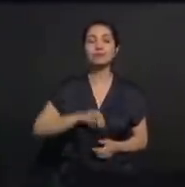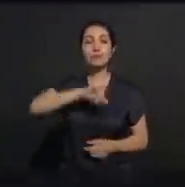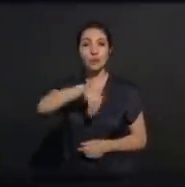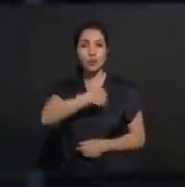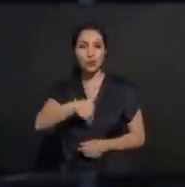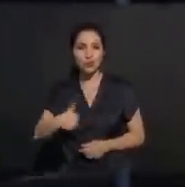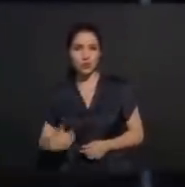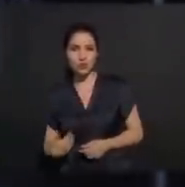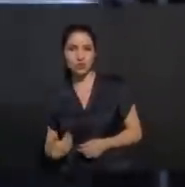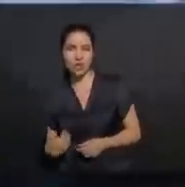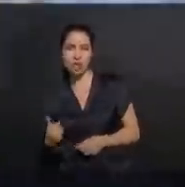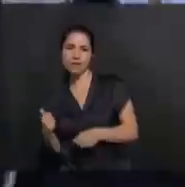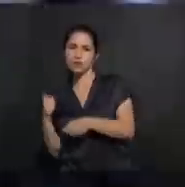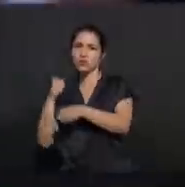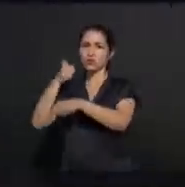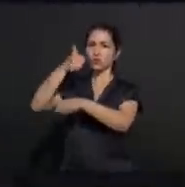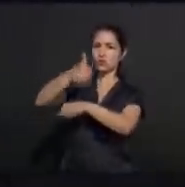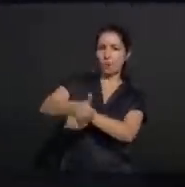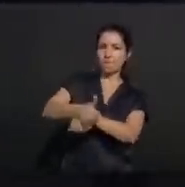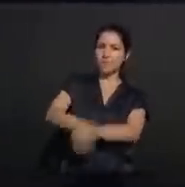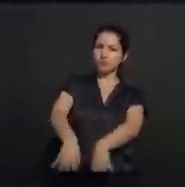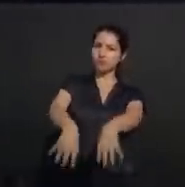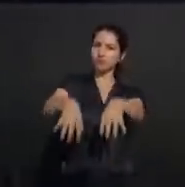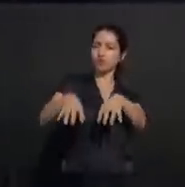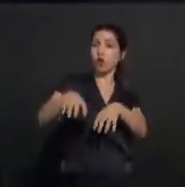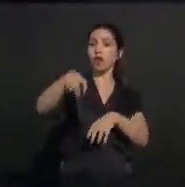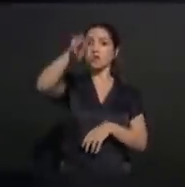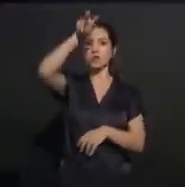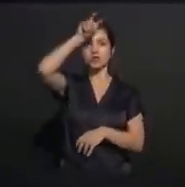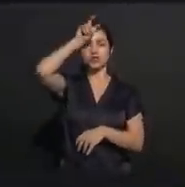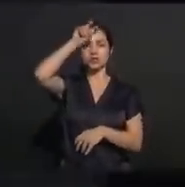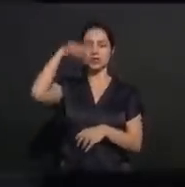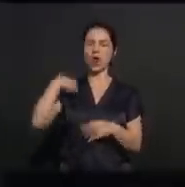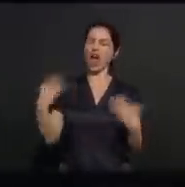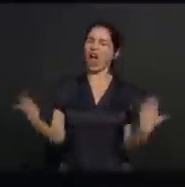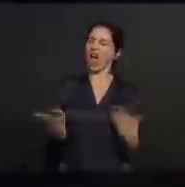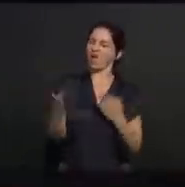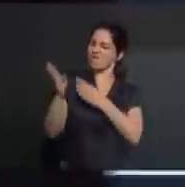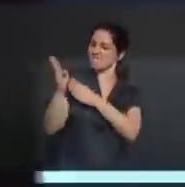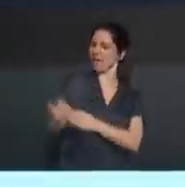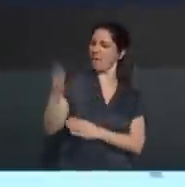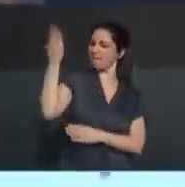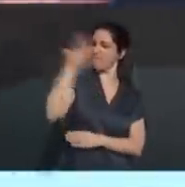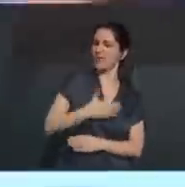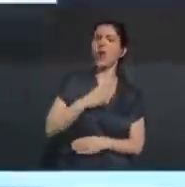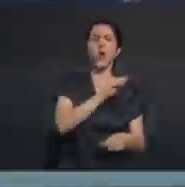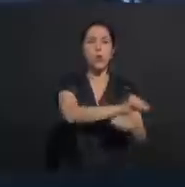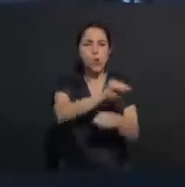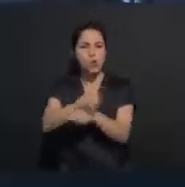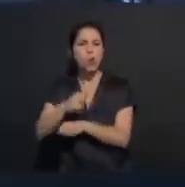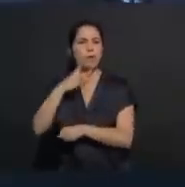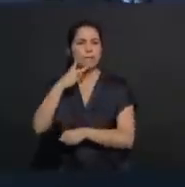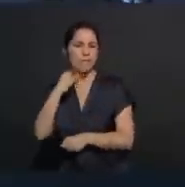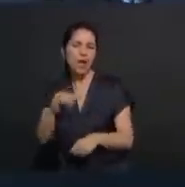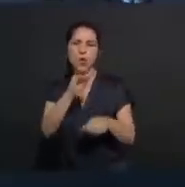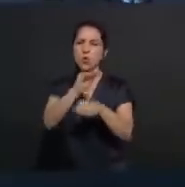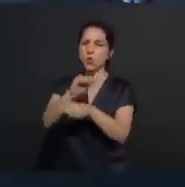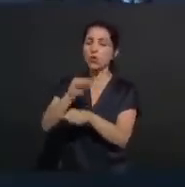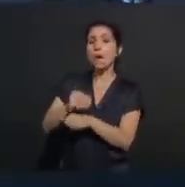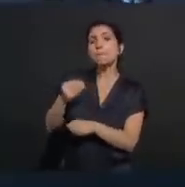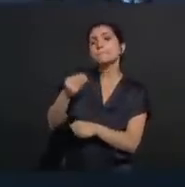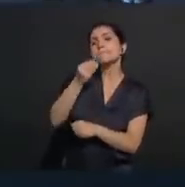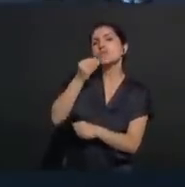José subiu ao trono do Egito e falou assim: agora eu vou ser fiel como nunca. Cuidou do pai, cuidou dos irmãos. Ao invés de enfiar a mão na